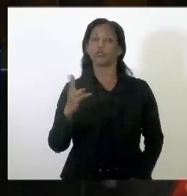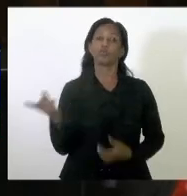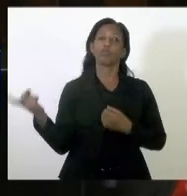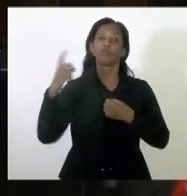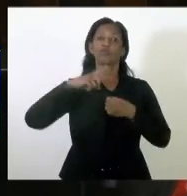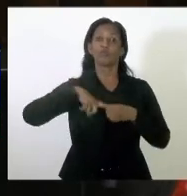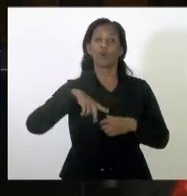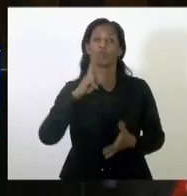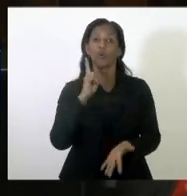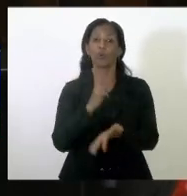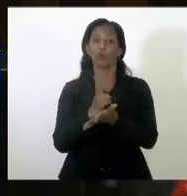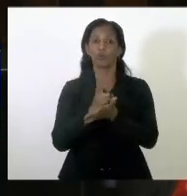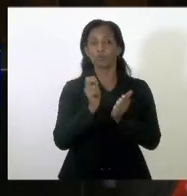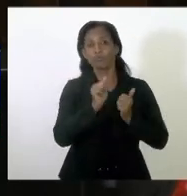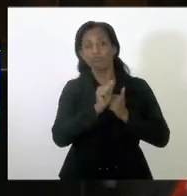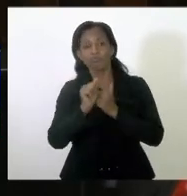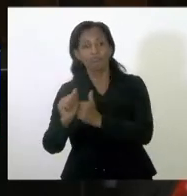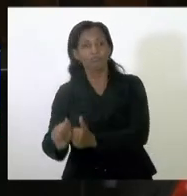volta.